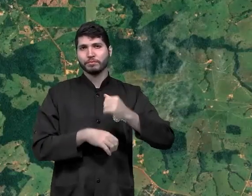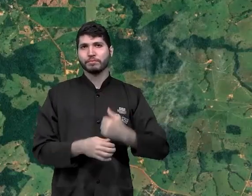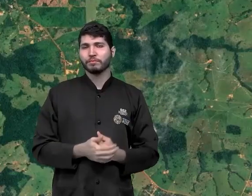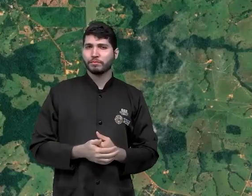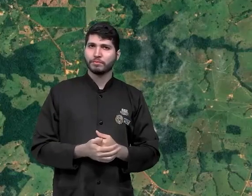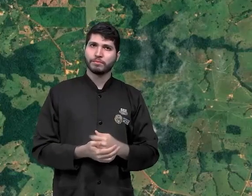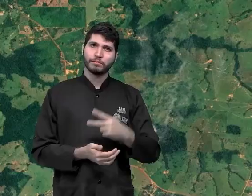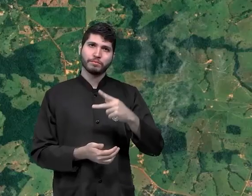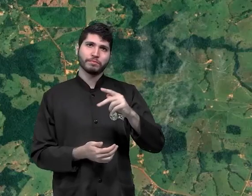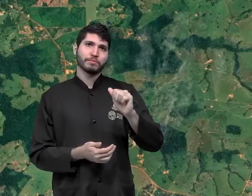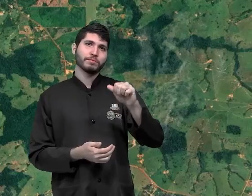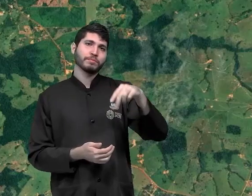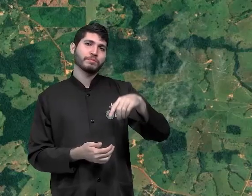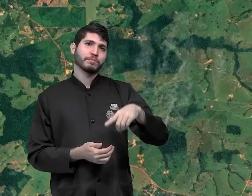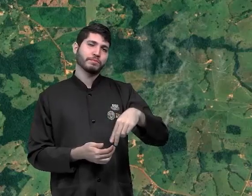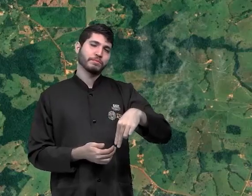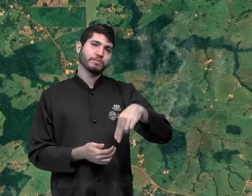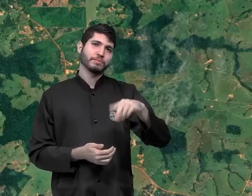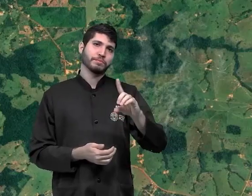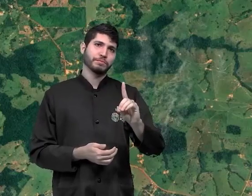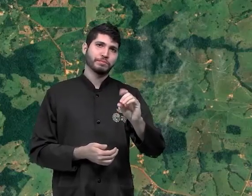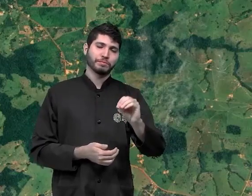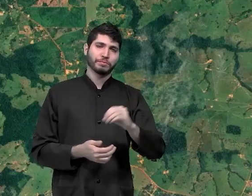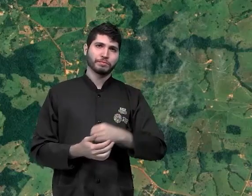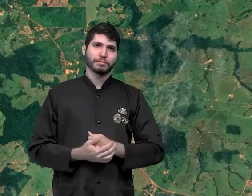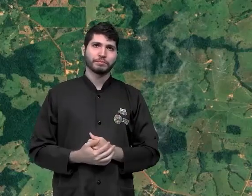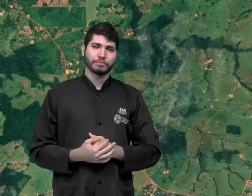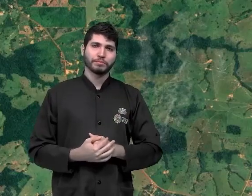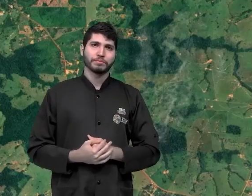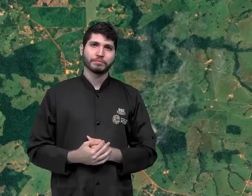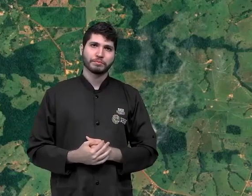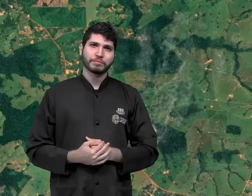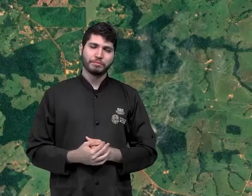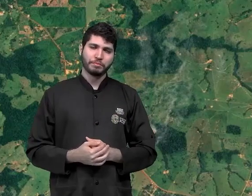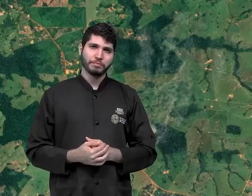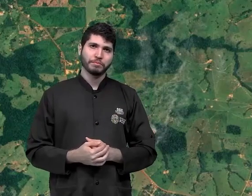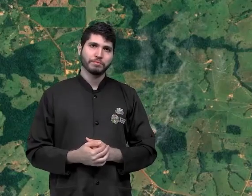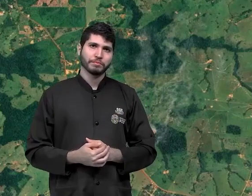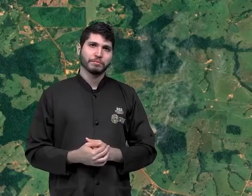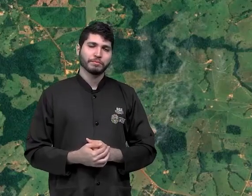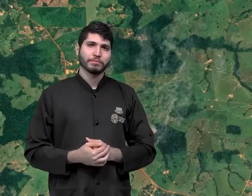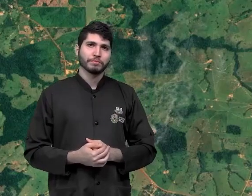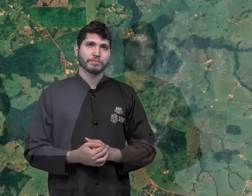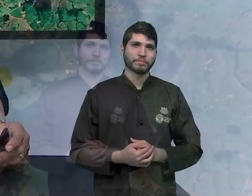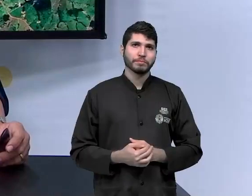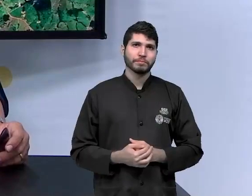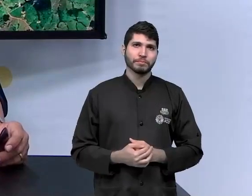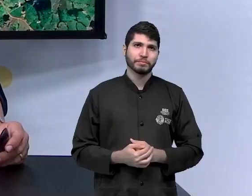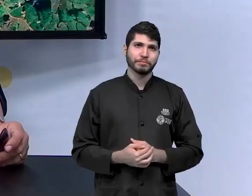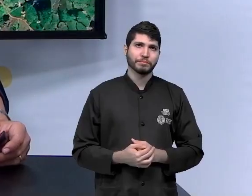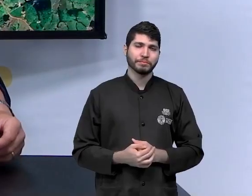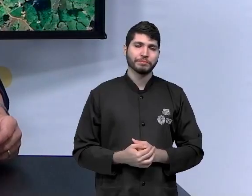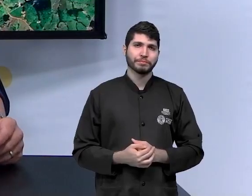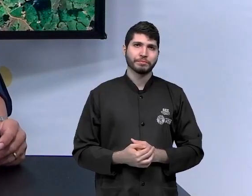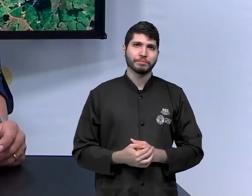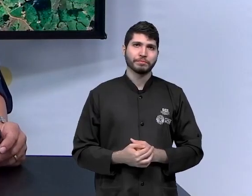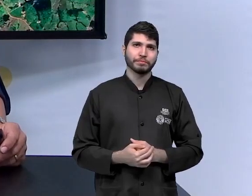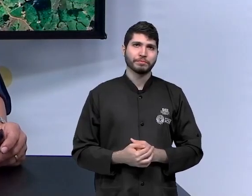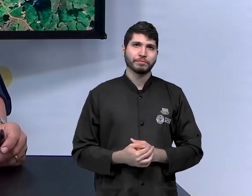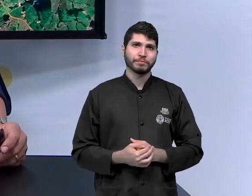hoje? Tem tudo a ver, tá bom? Por quê? Porque nós estamos falando de um fenômeno que